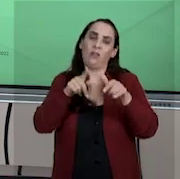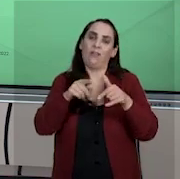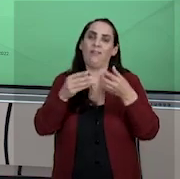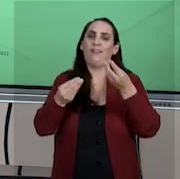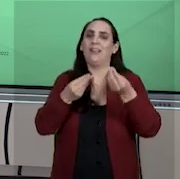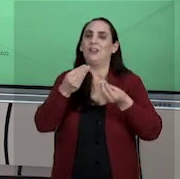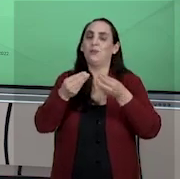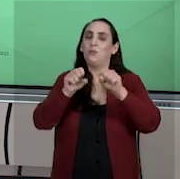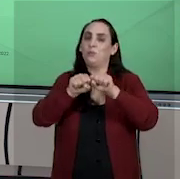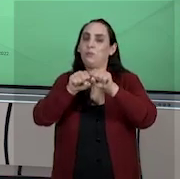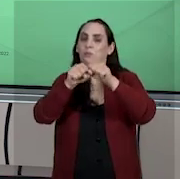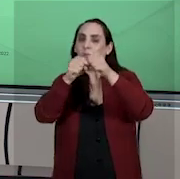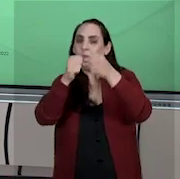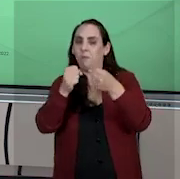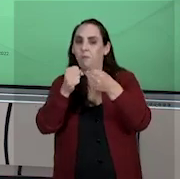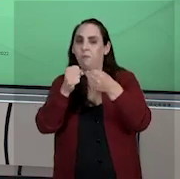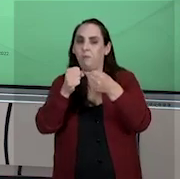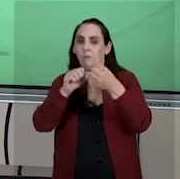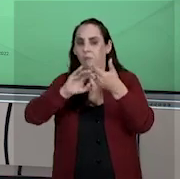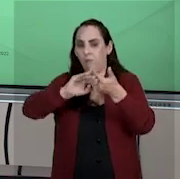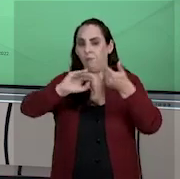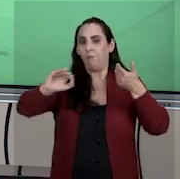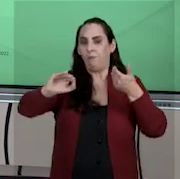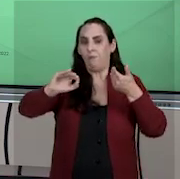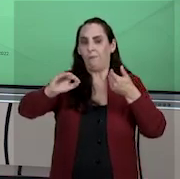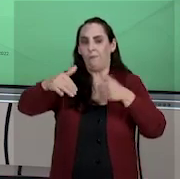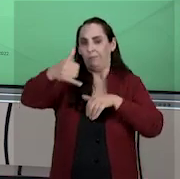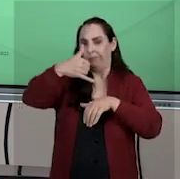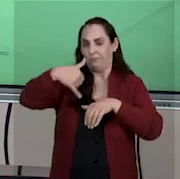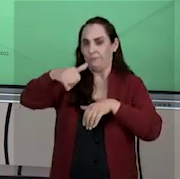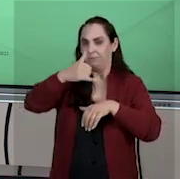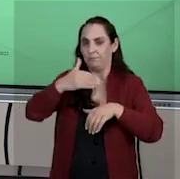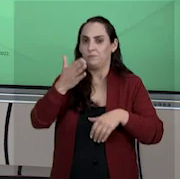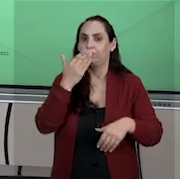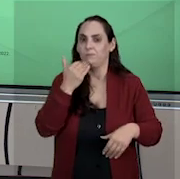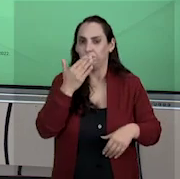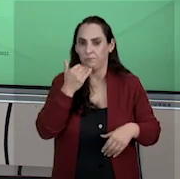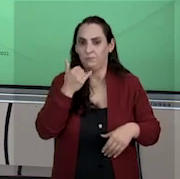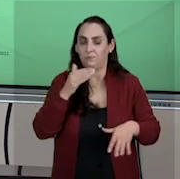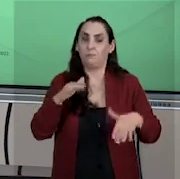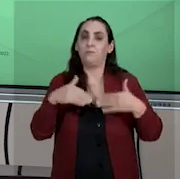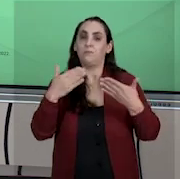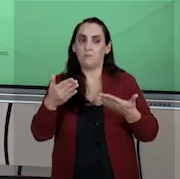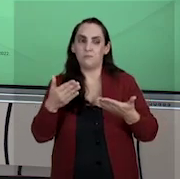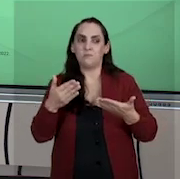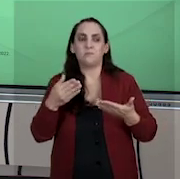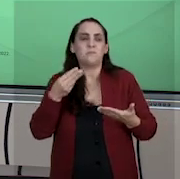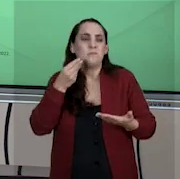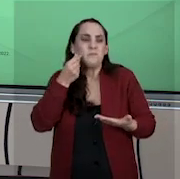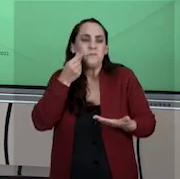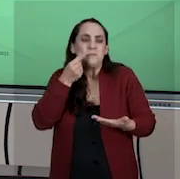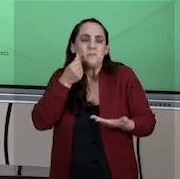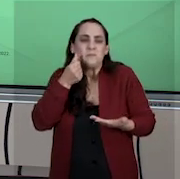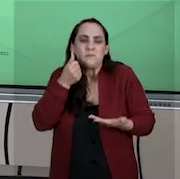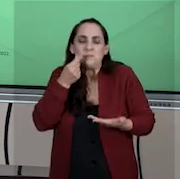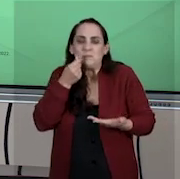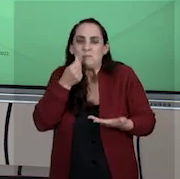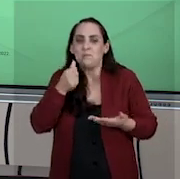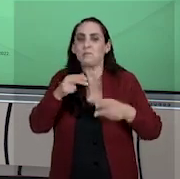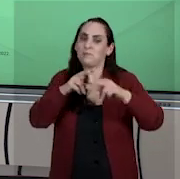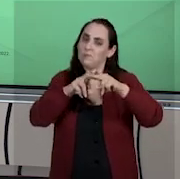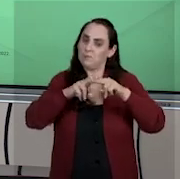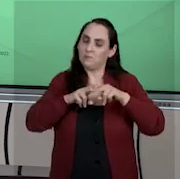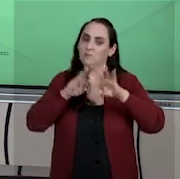ela quebra a gordura que nós ingerimos. Então, ela vai ter um sabor amargo por causa dos componentes que